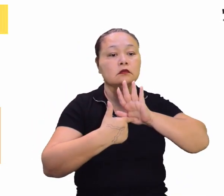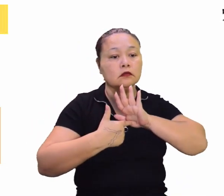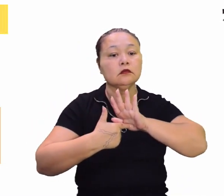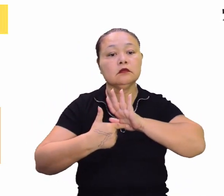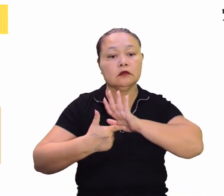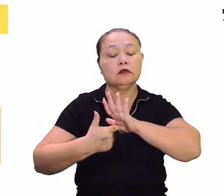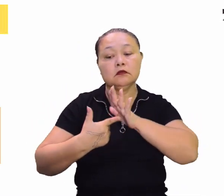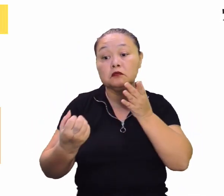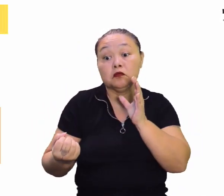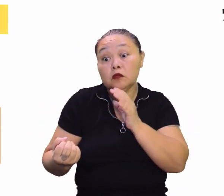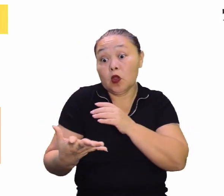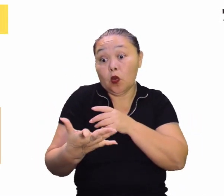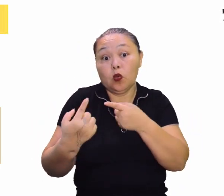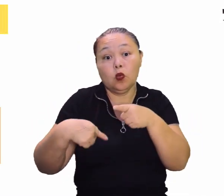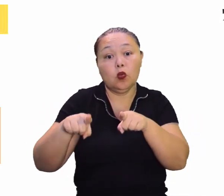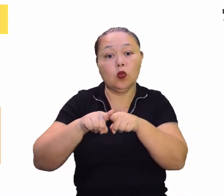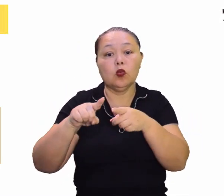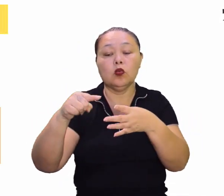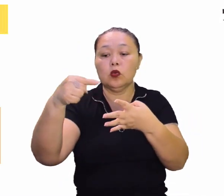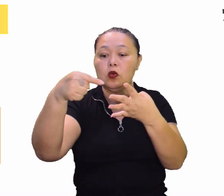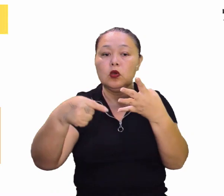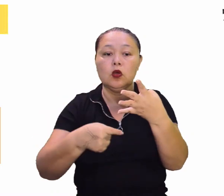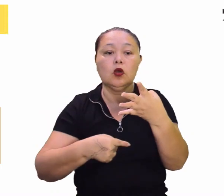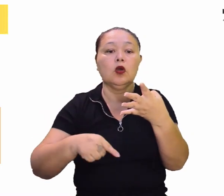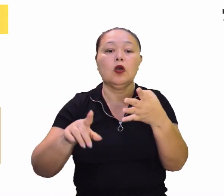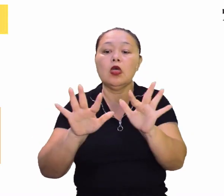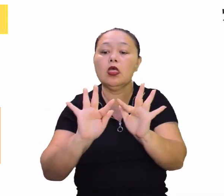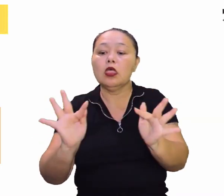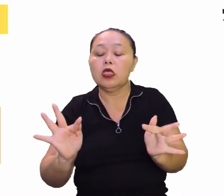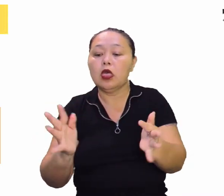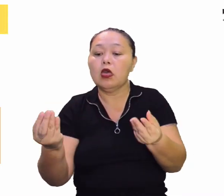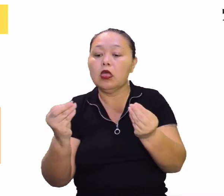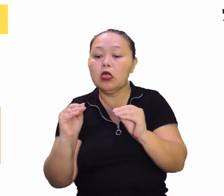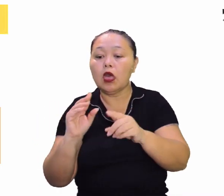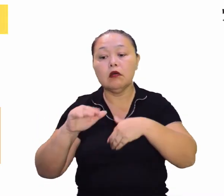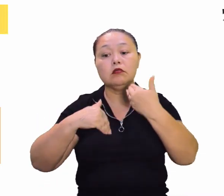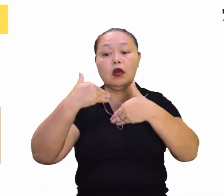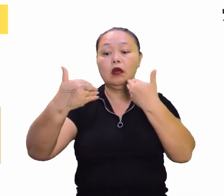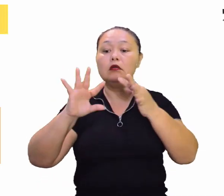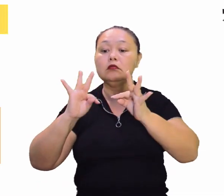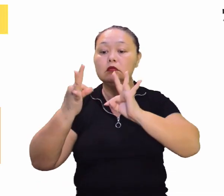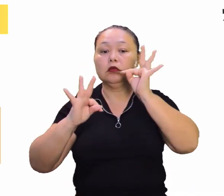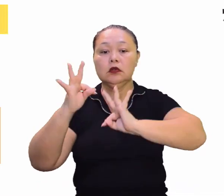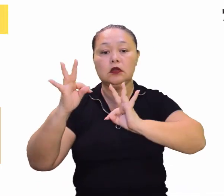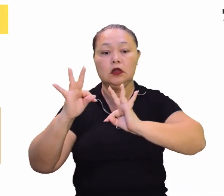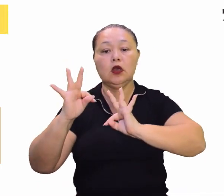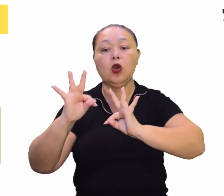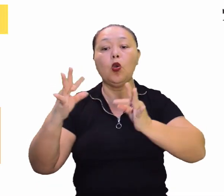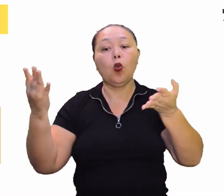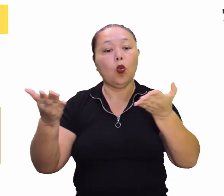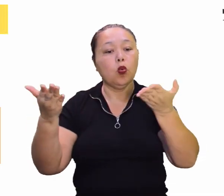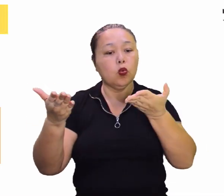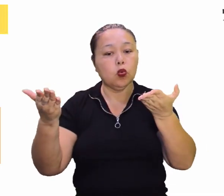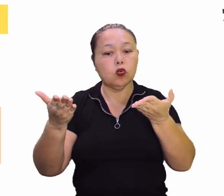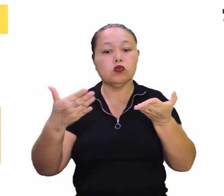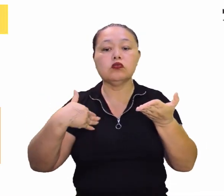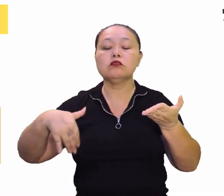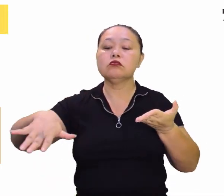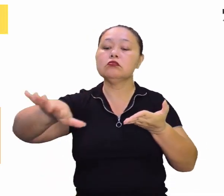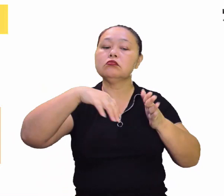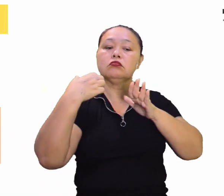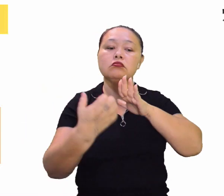bastante original de simples montadores para exportação, passar a desenvolver tecnologia e hoje destaca-se como área